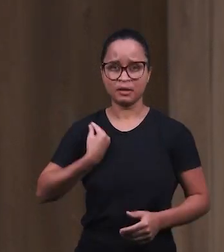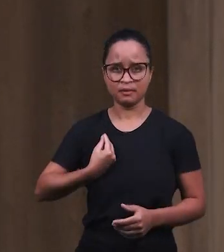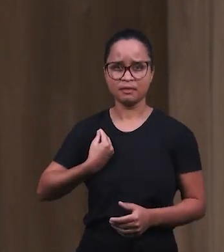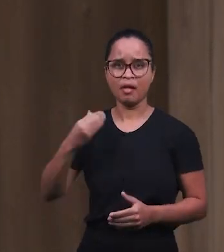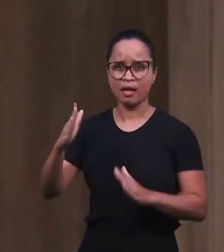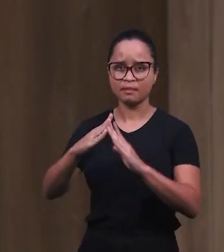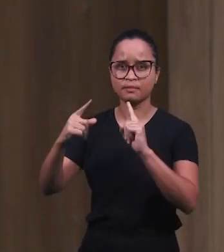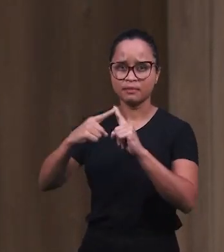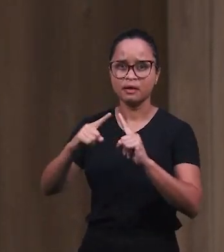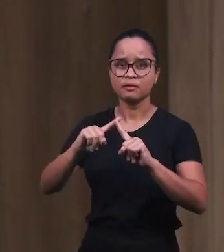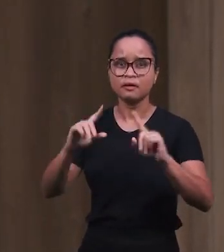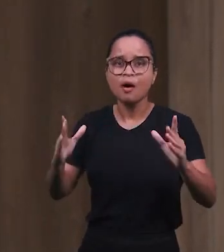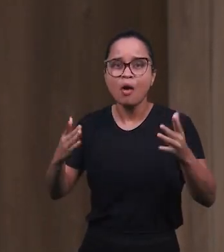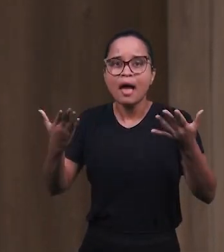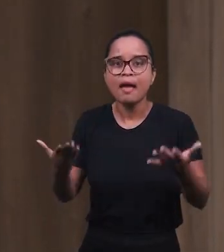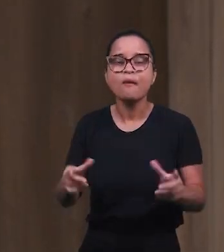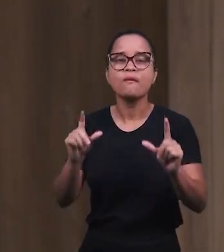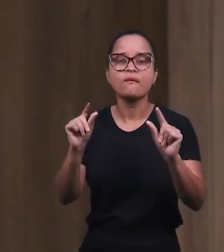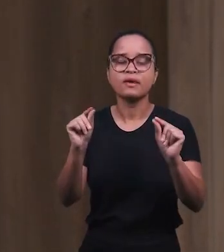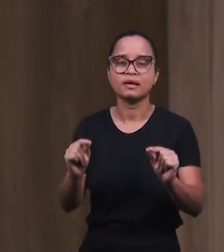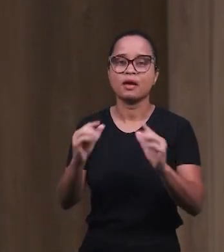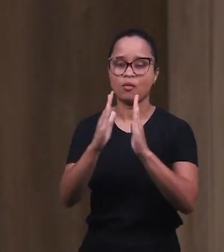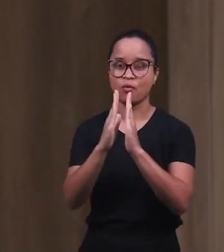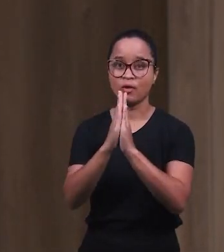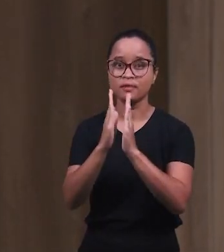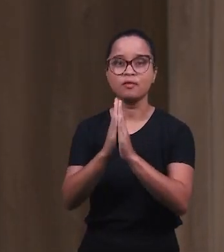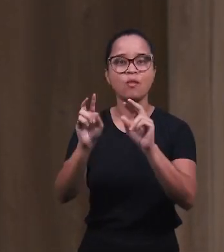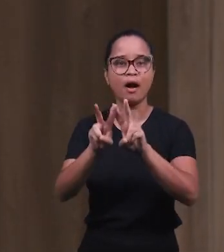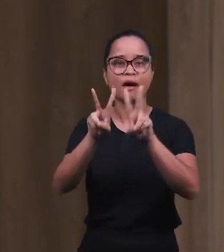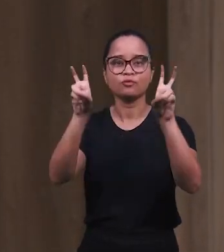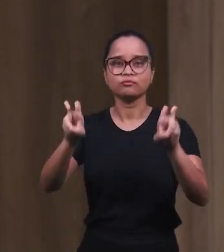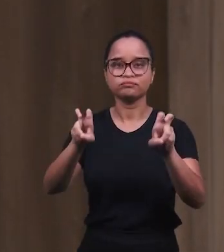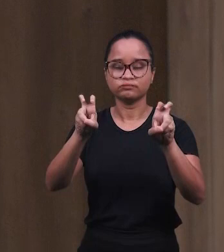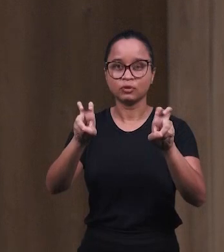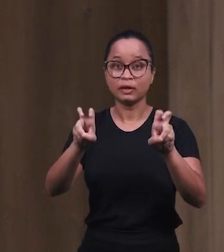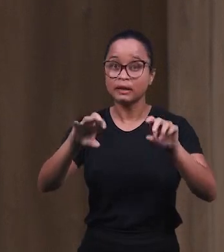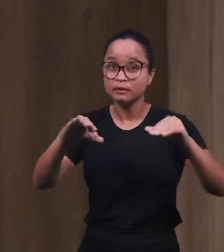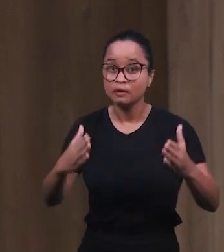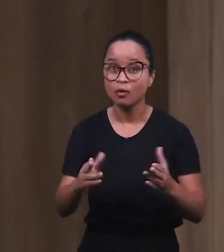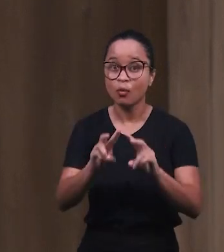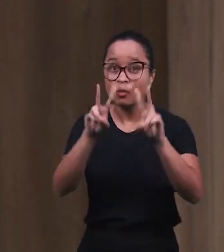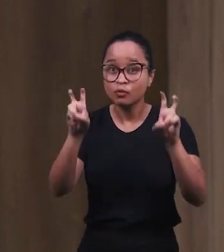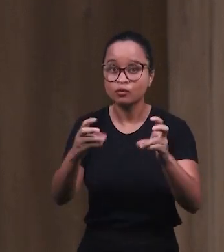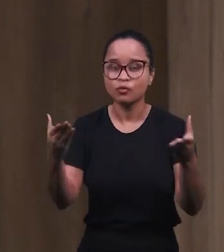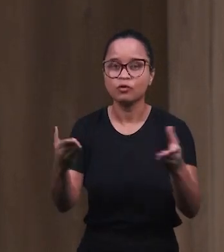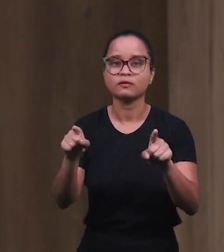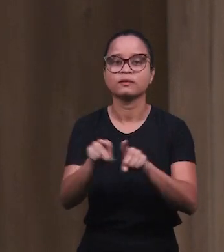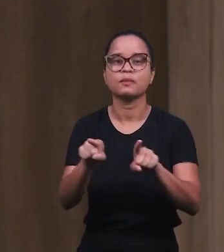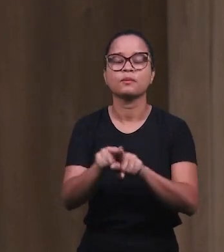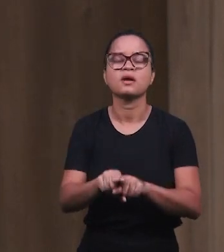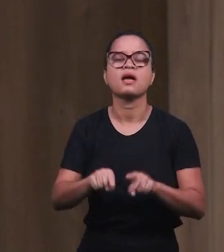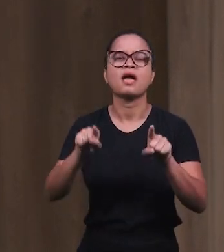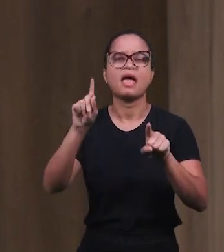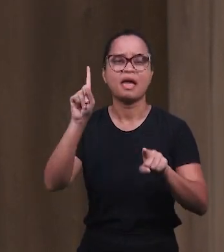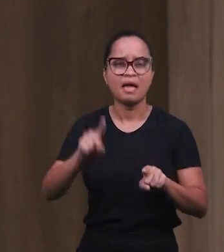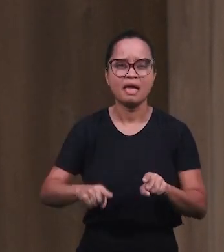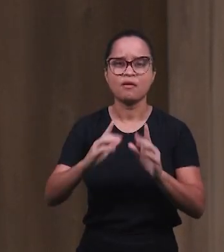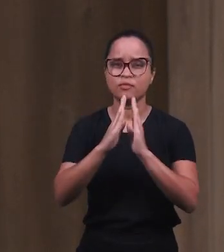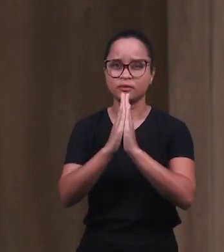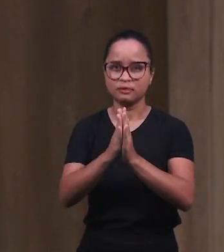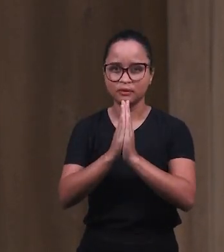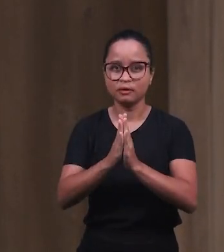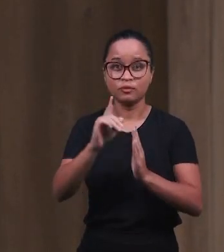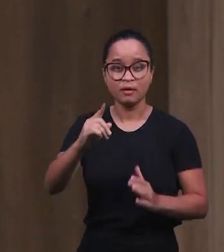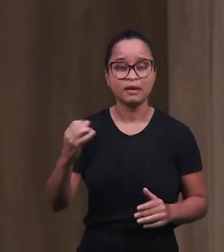de oração. E hoje o tema deste culto também é a oração, e você vai entender a importância desta